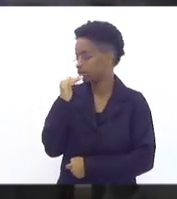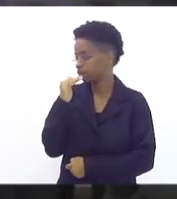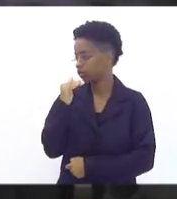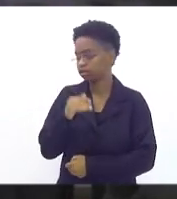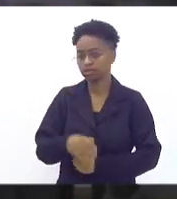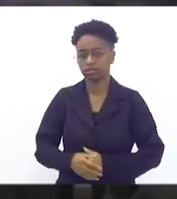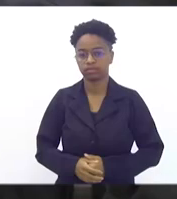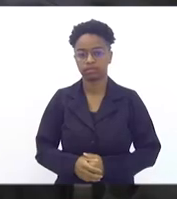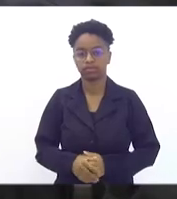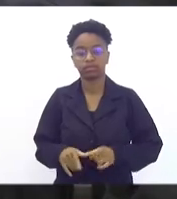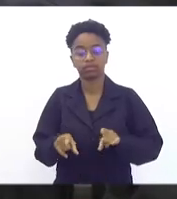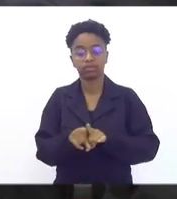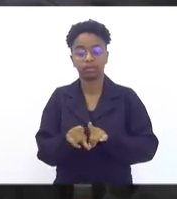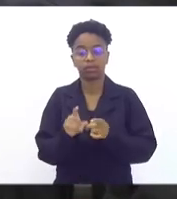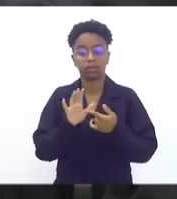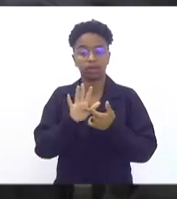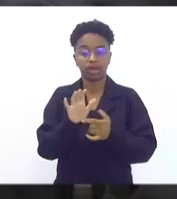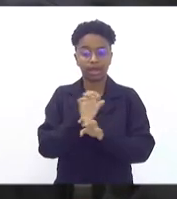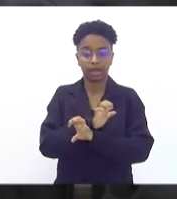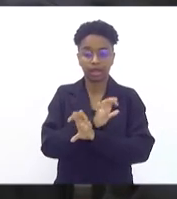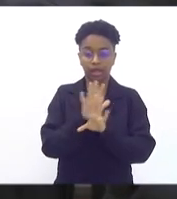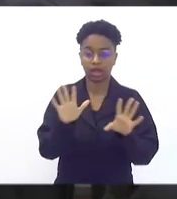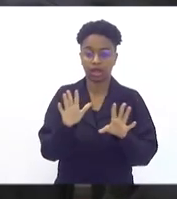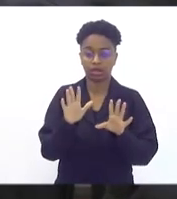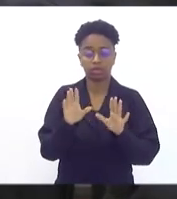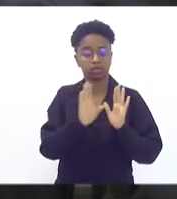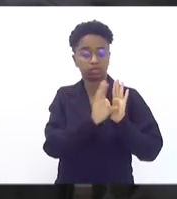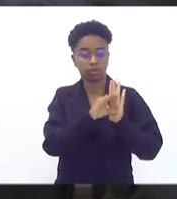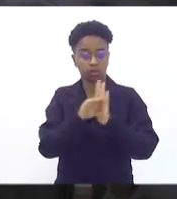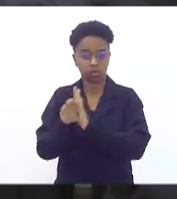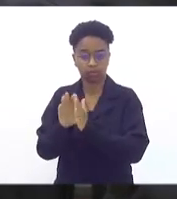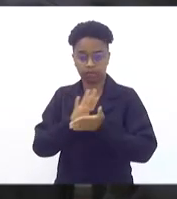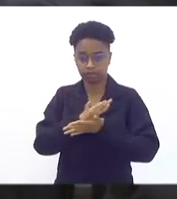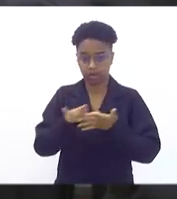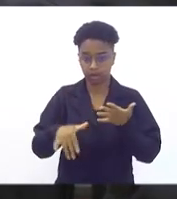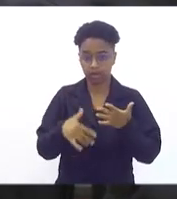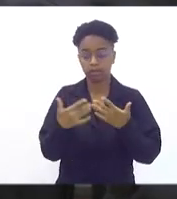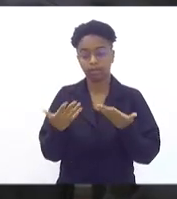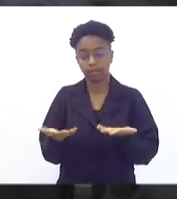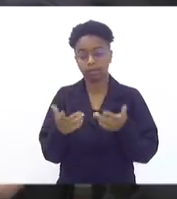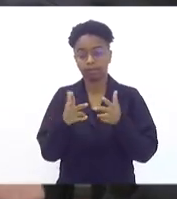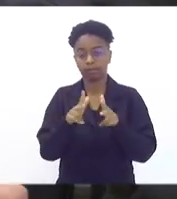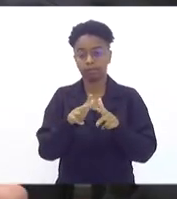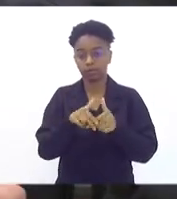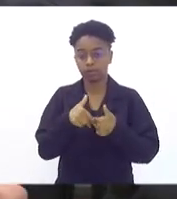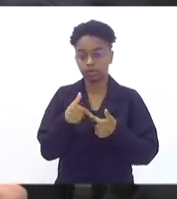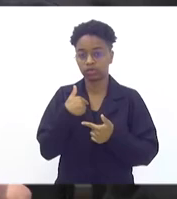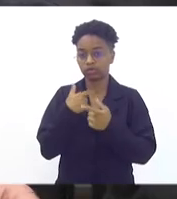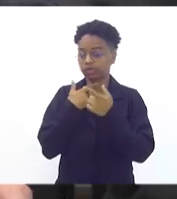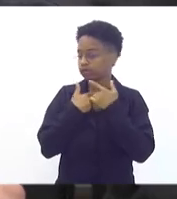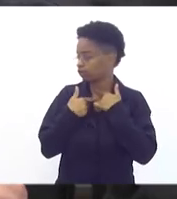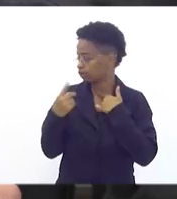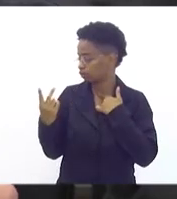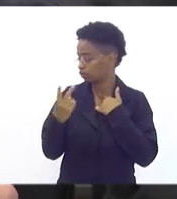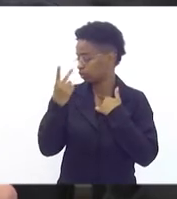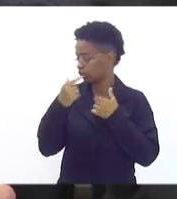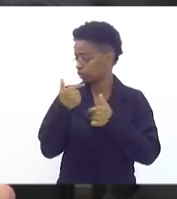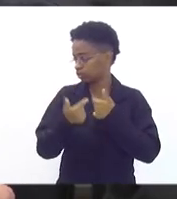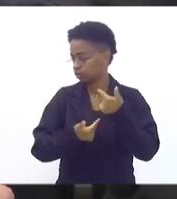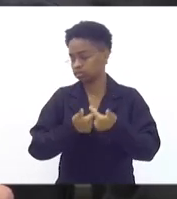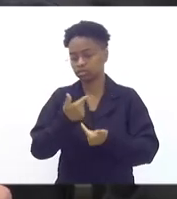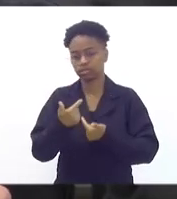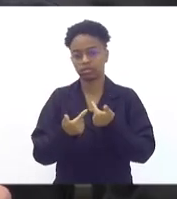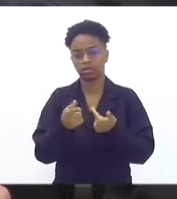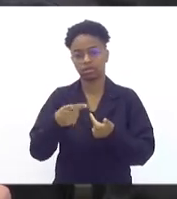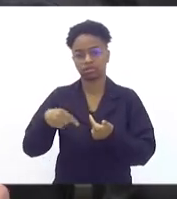poder clarificar conceitos então por isso eu quero valorizar aqui né o trabalho que possa ser eles estão